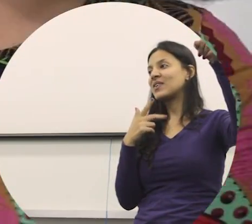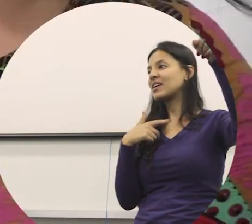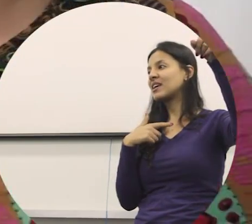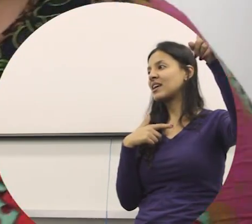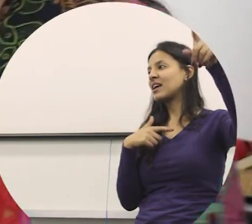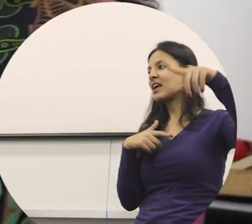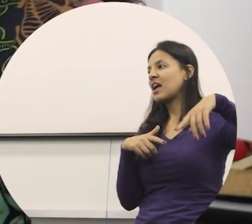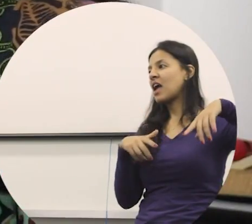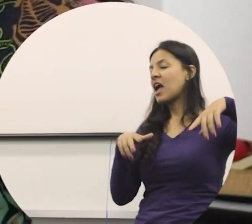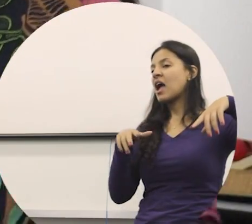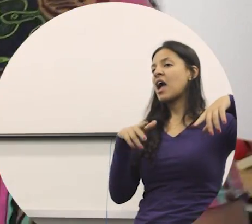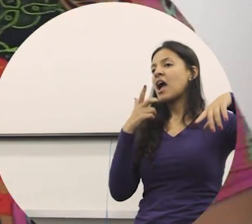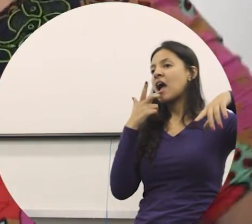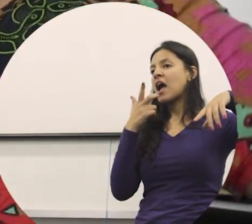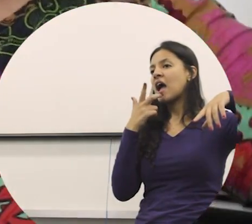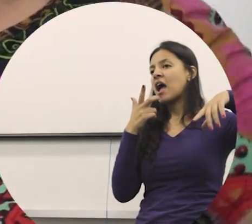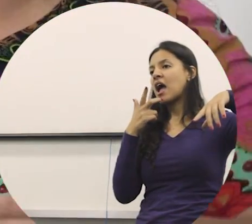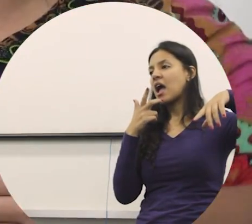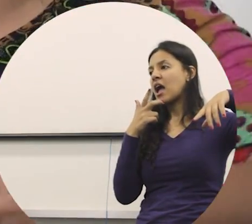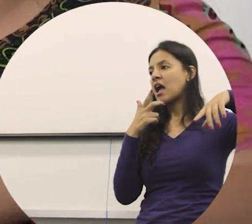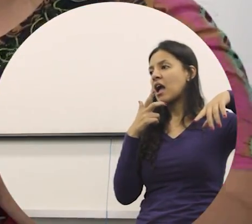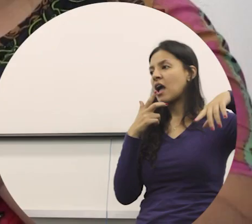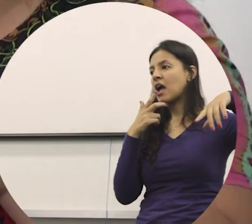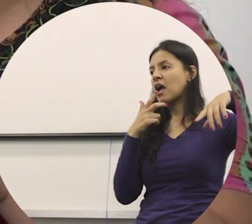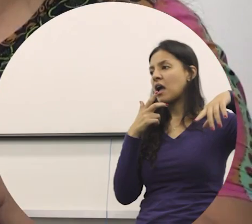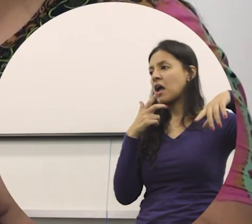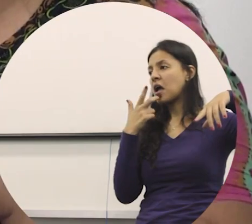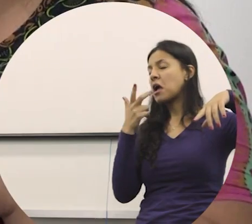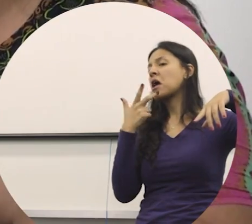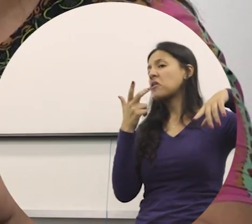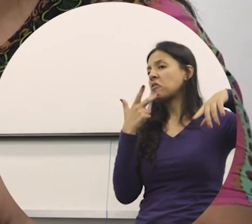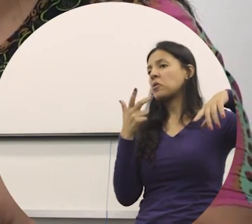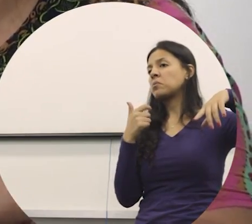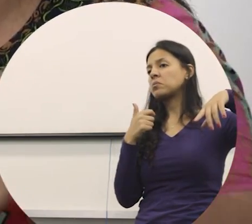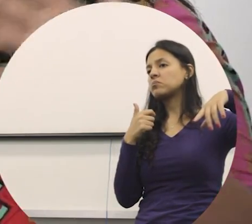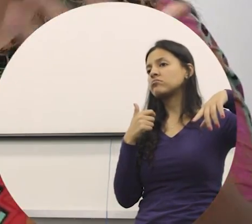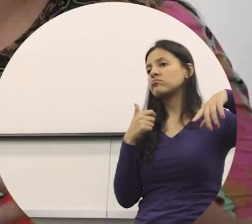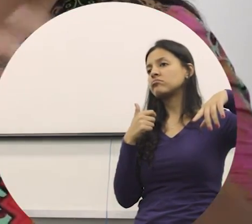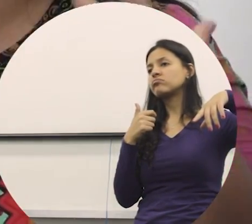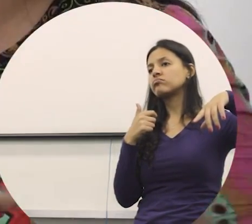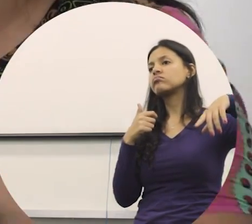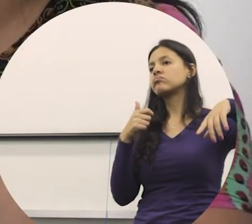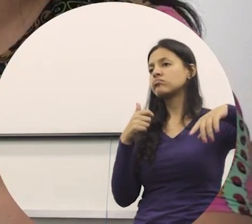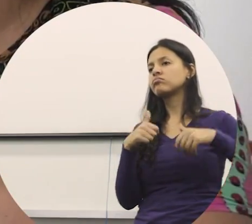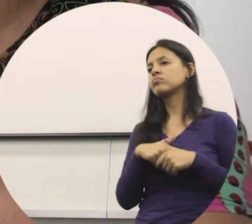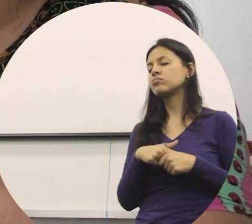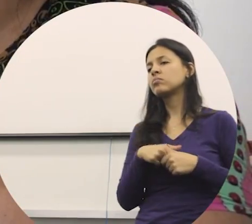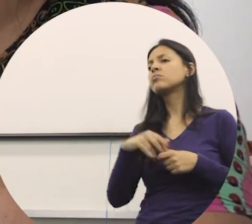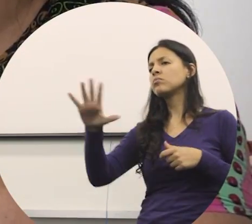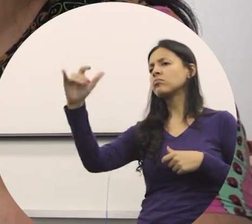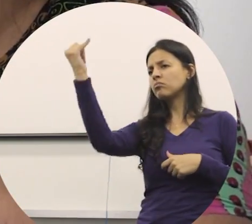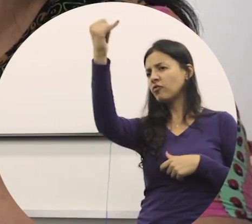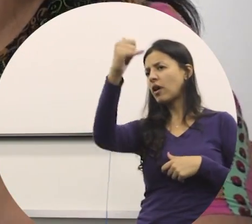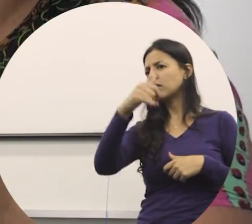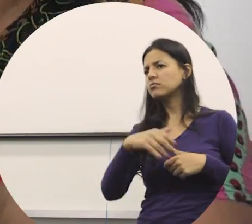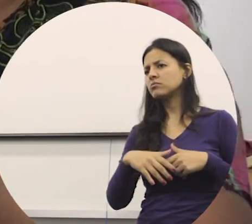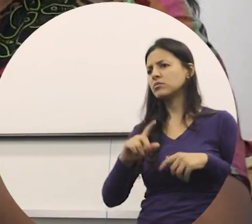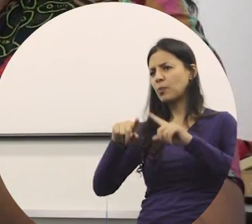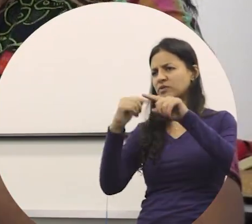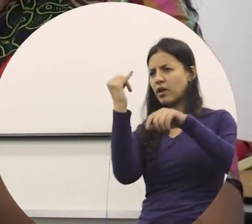crítica, calma. Porque aí eu vejo a pressão do Fundi 1, dos professores de Fundamental